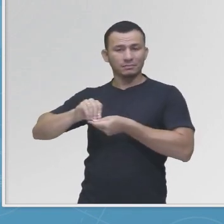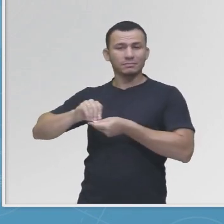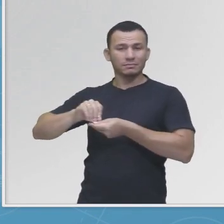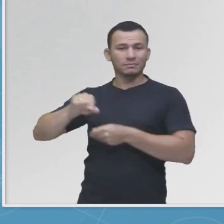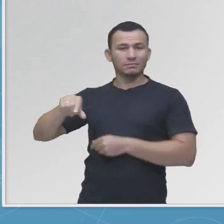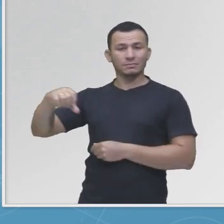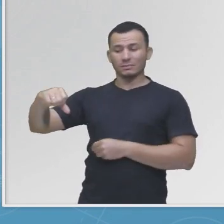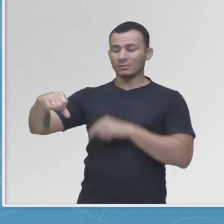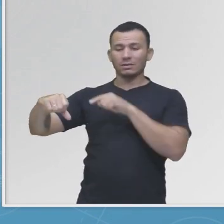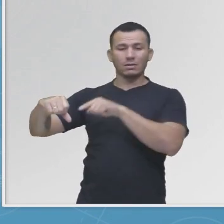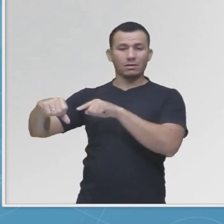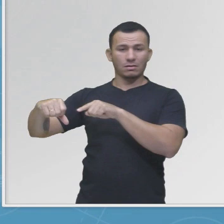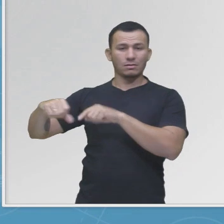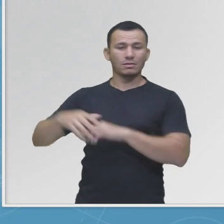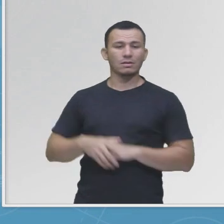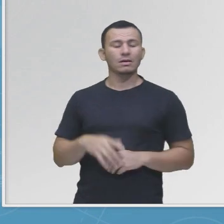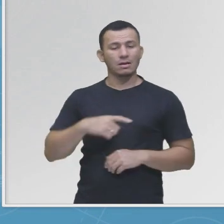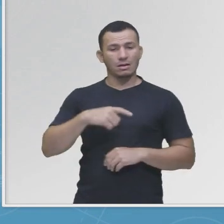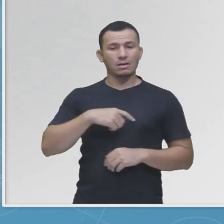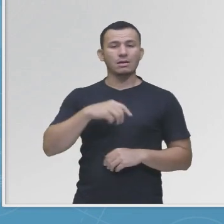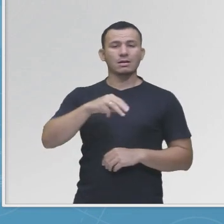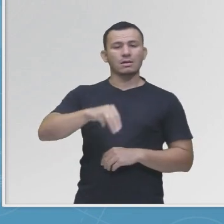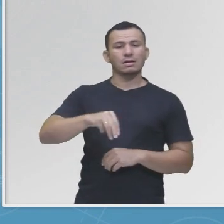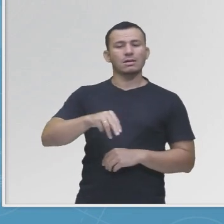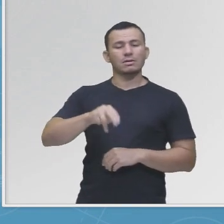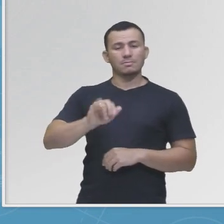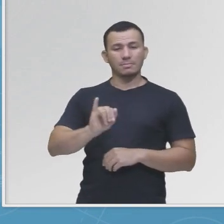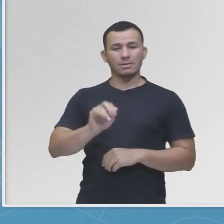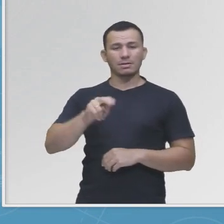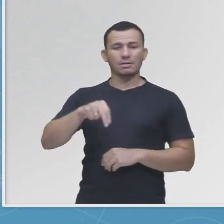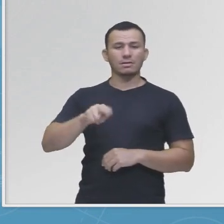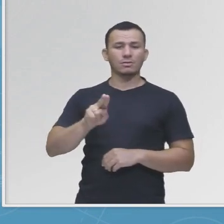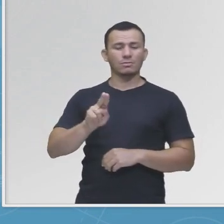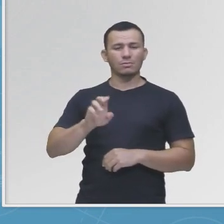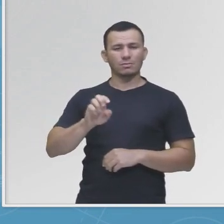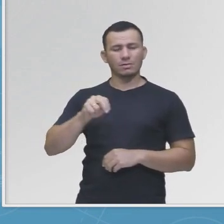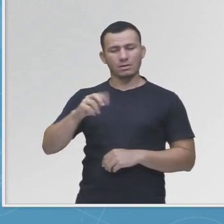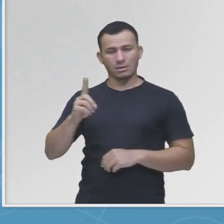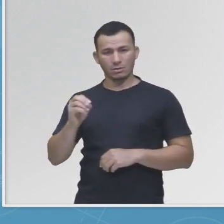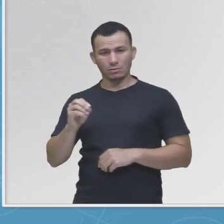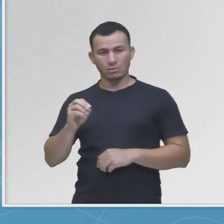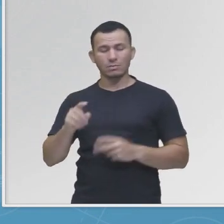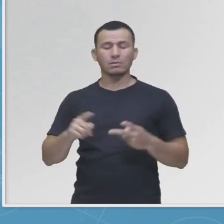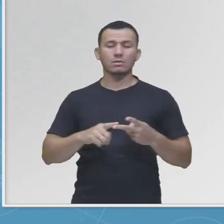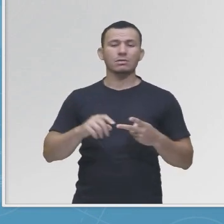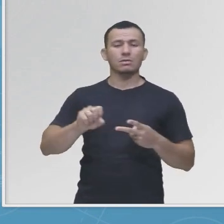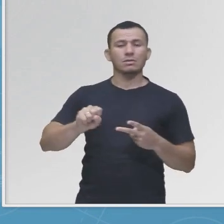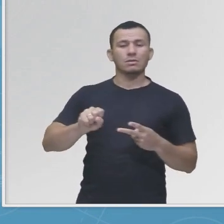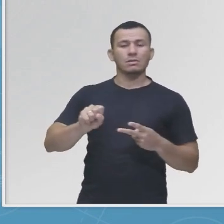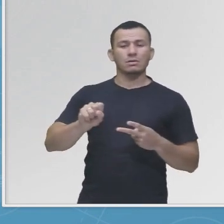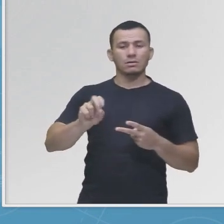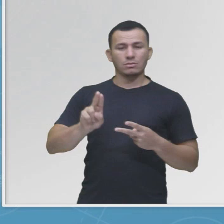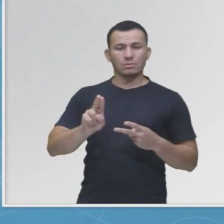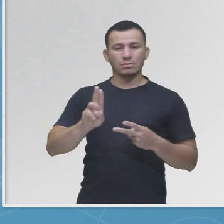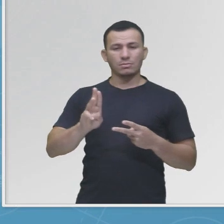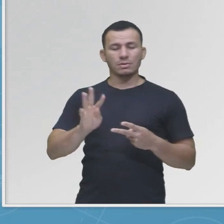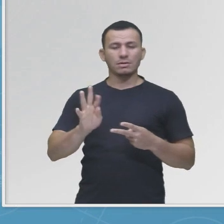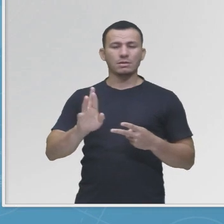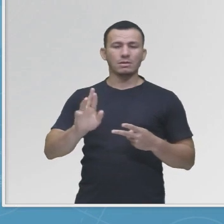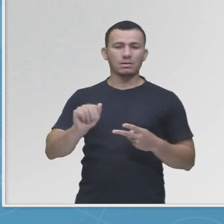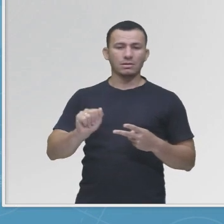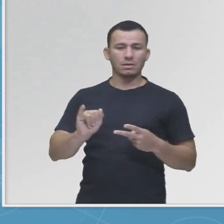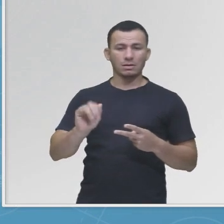quem aqui? Nosso minuendo, nosso subtraindo. E nós temos também a resposta para